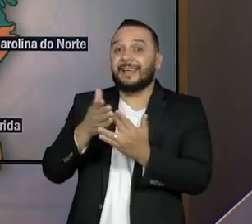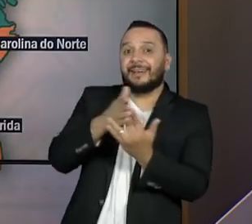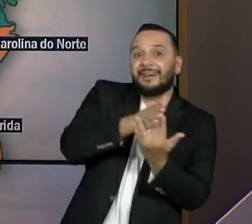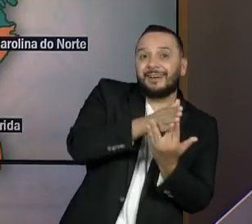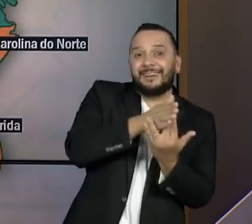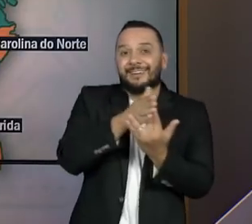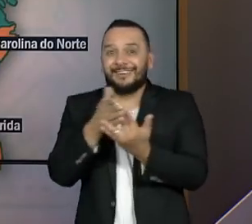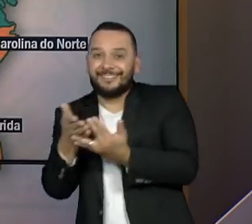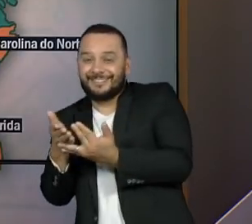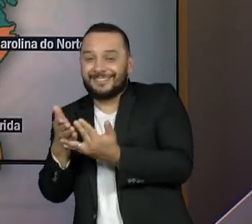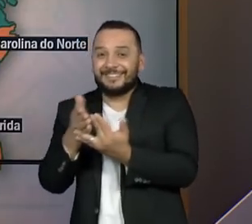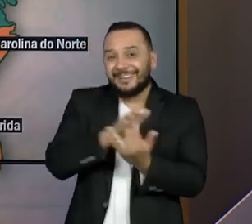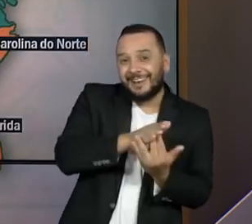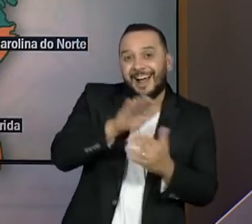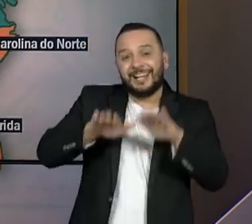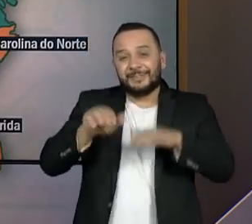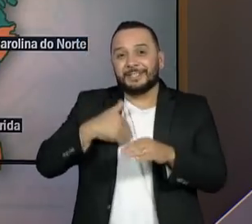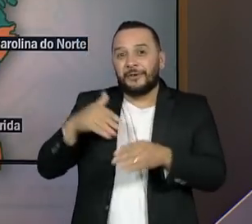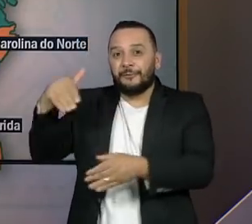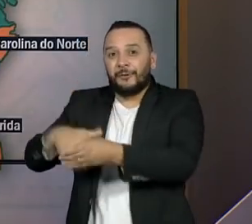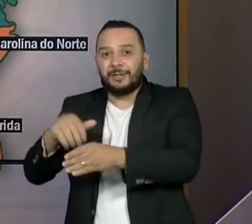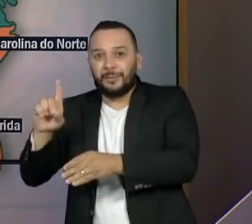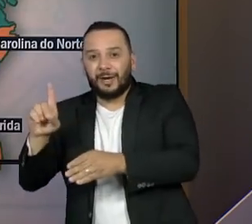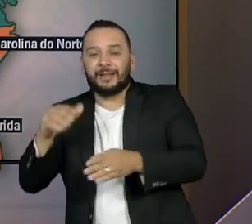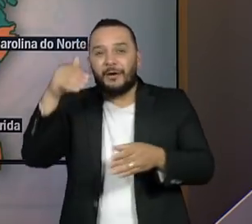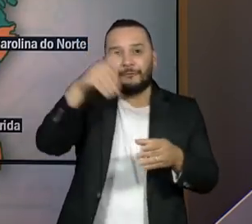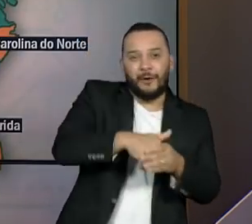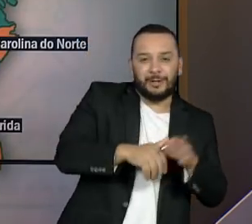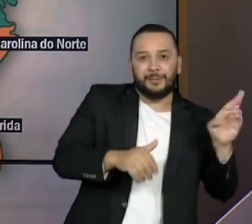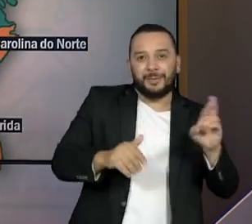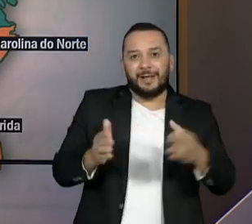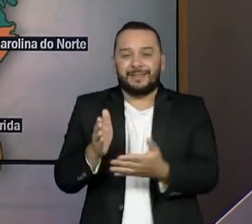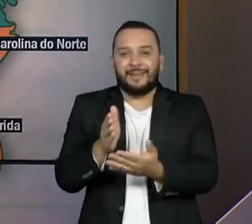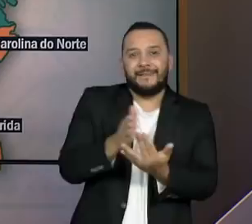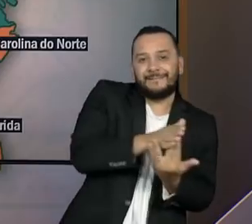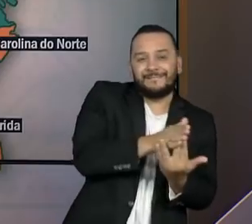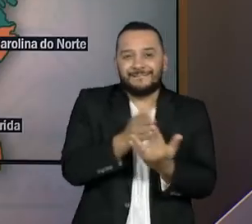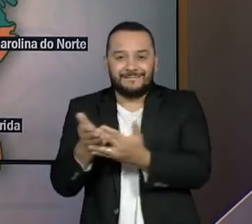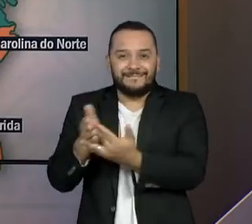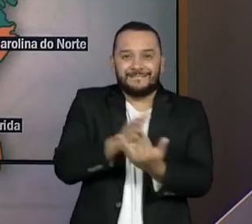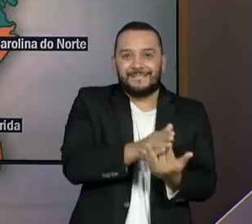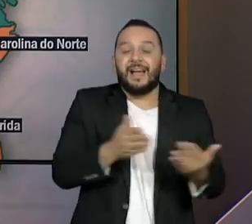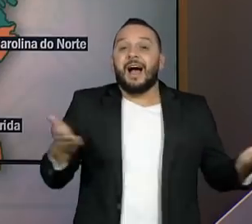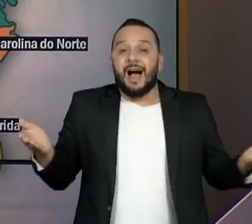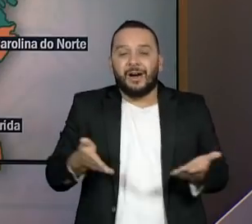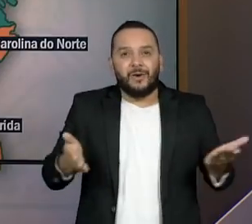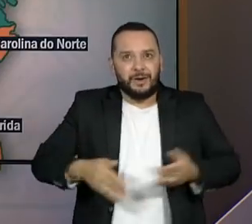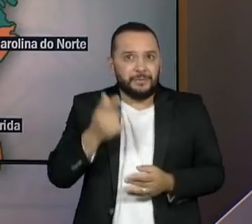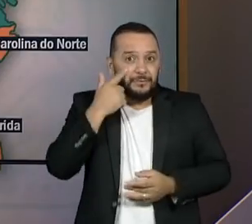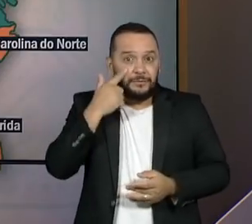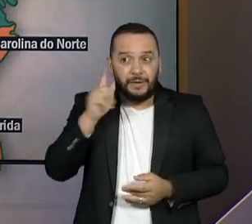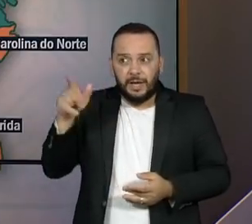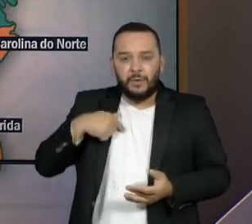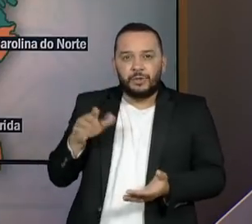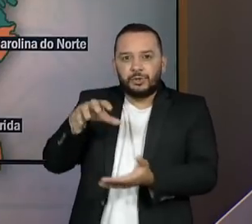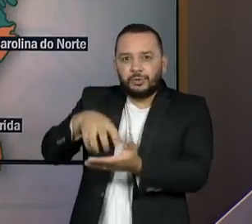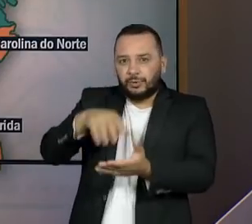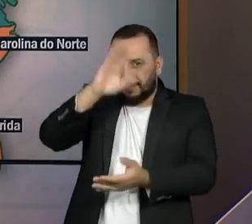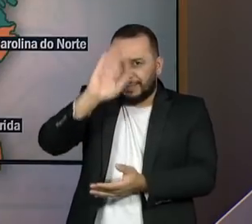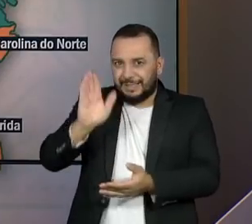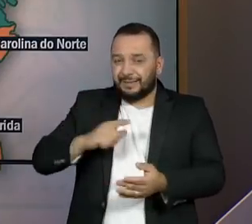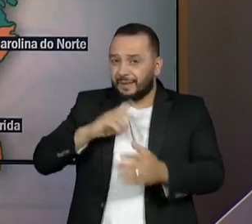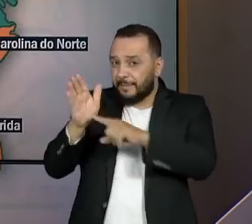comentário a esse respeito do consultor do Ideia Big Data, Maurício Moura. o instituto dele, um instituto brasileiro, tem